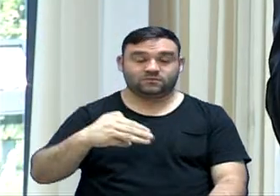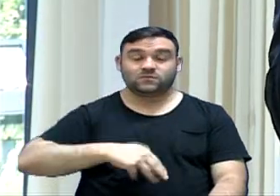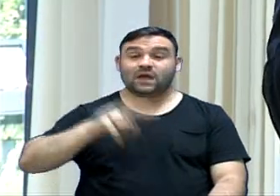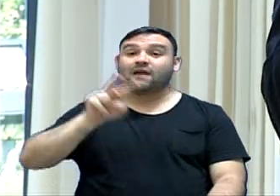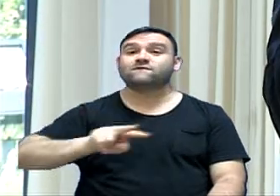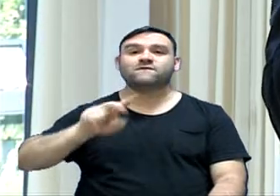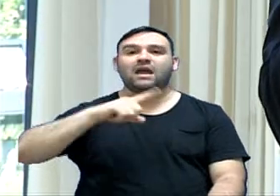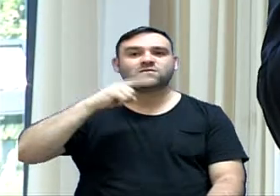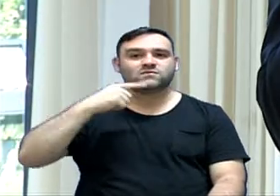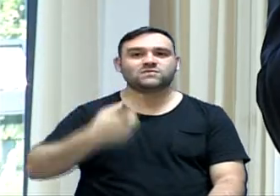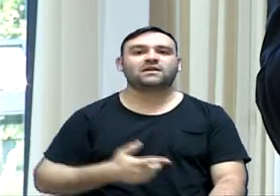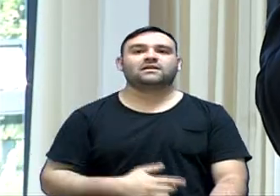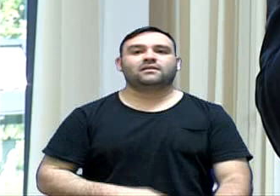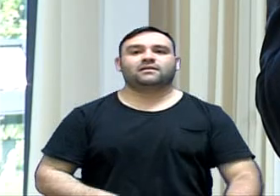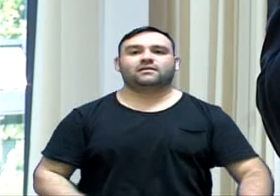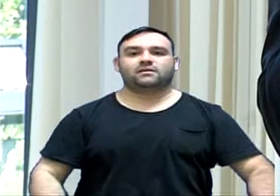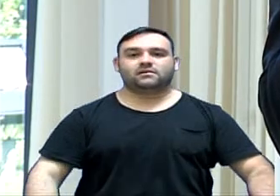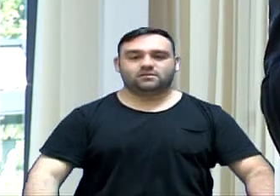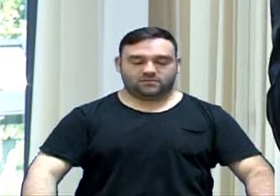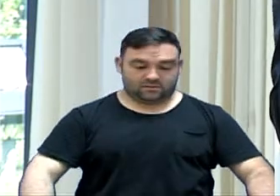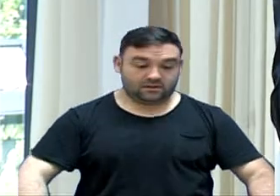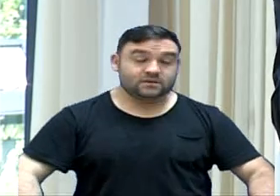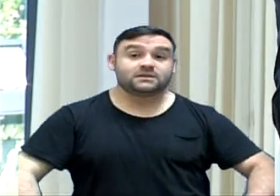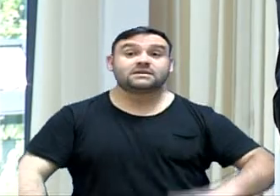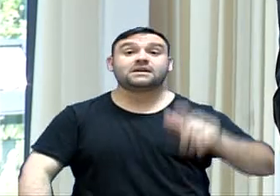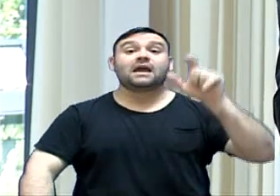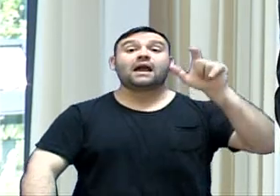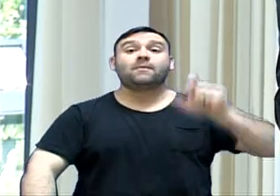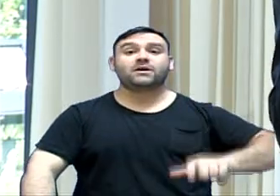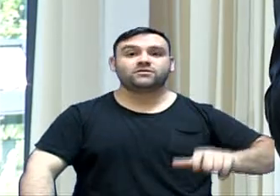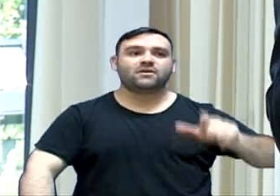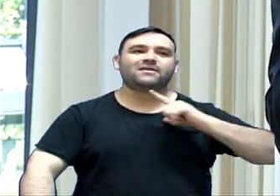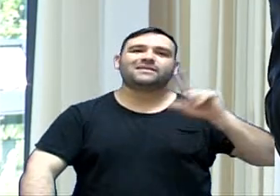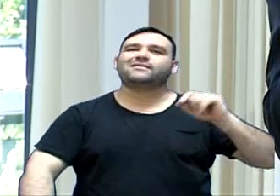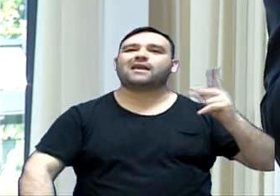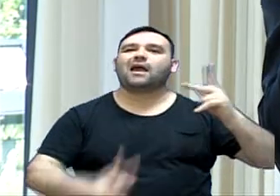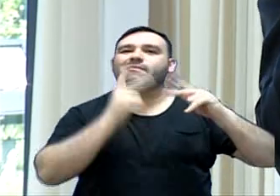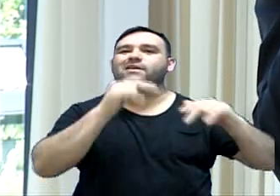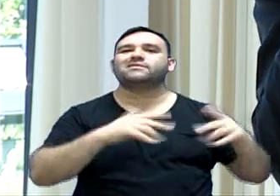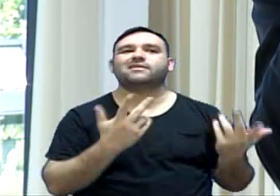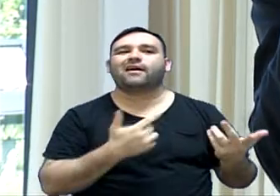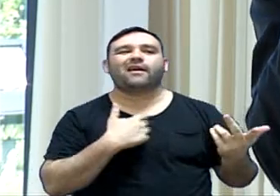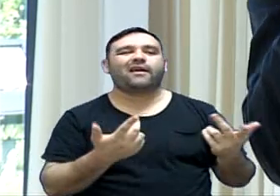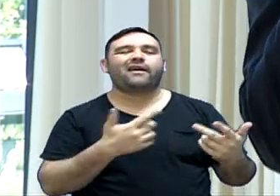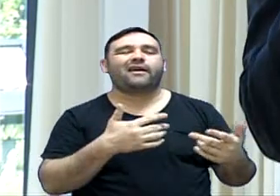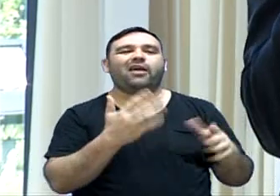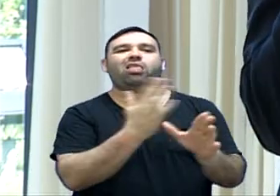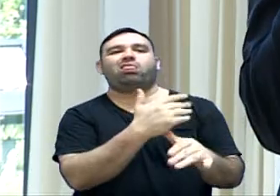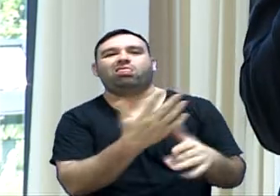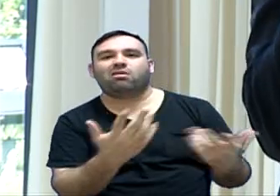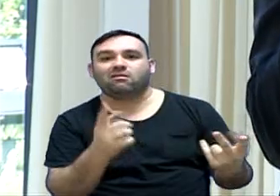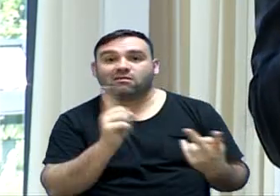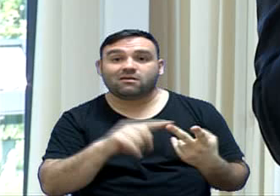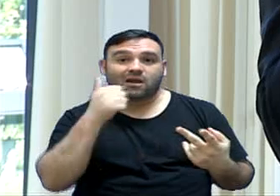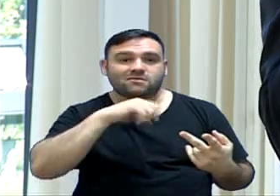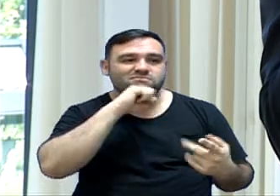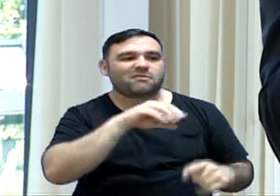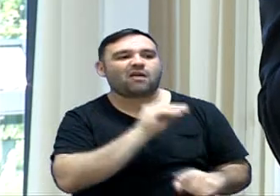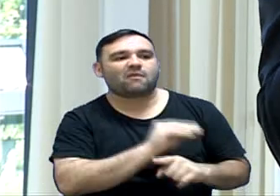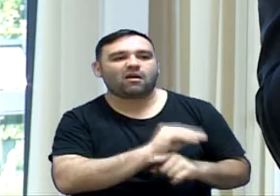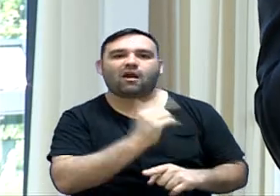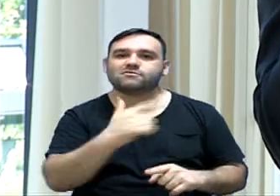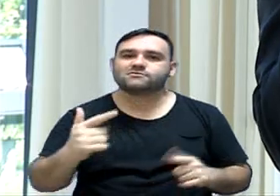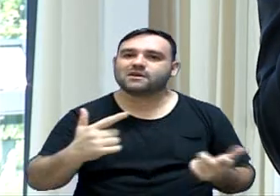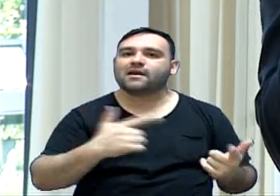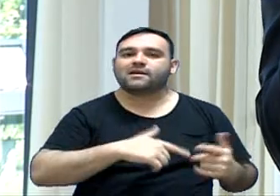visível e a pessoa passa por birrenta, mãe que não põe limite, criança mal